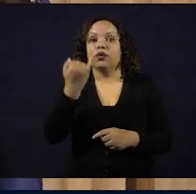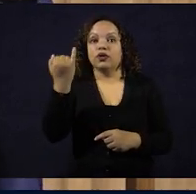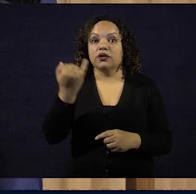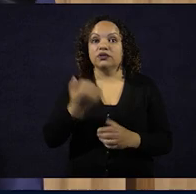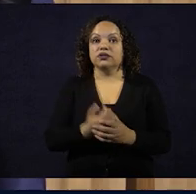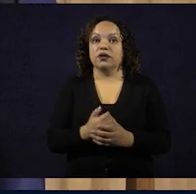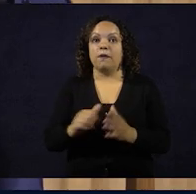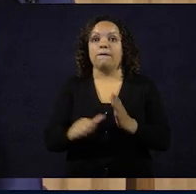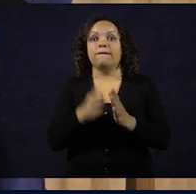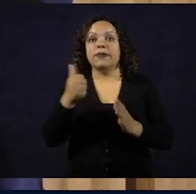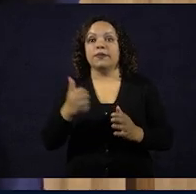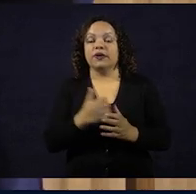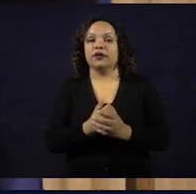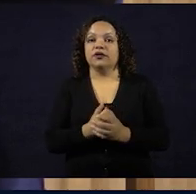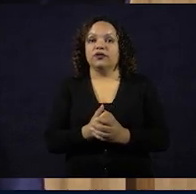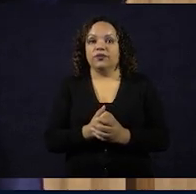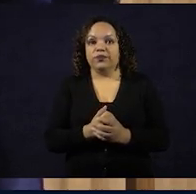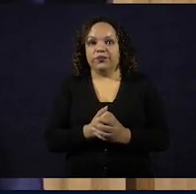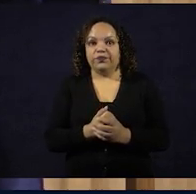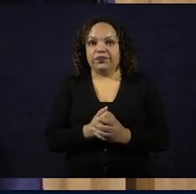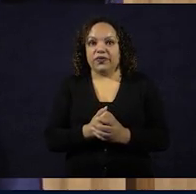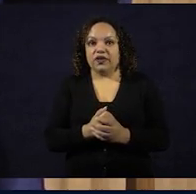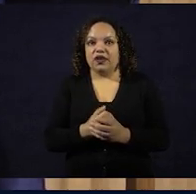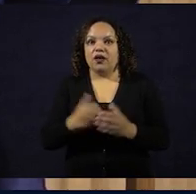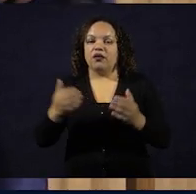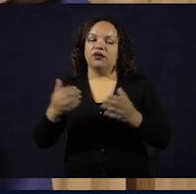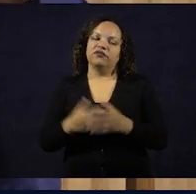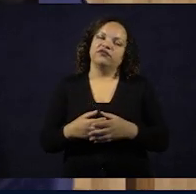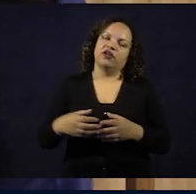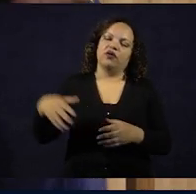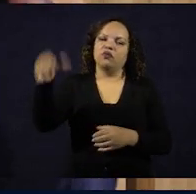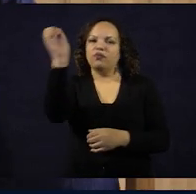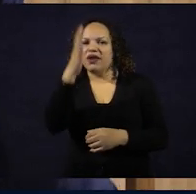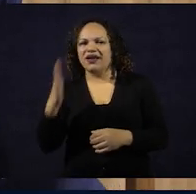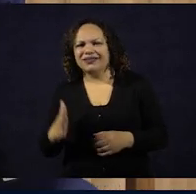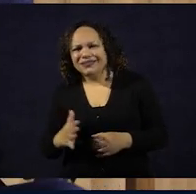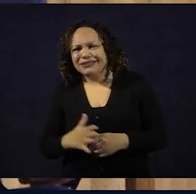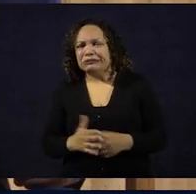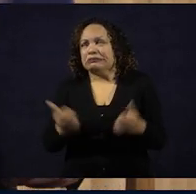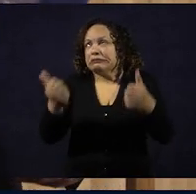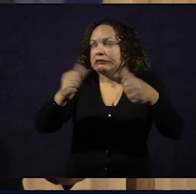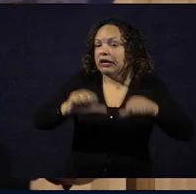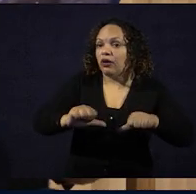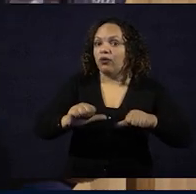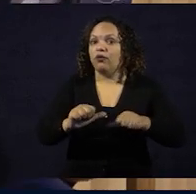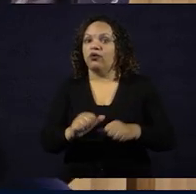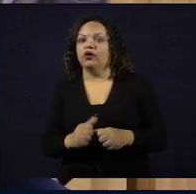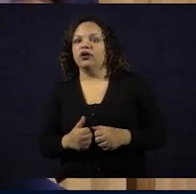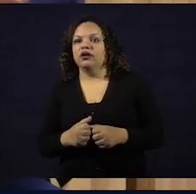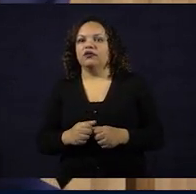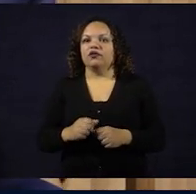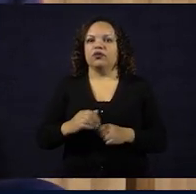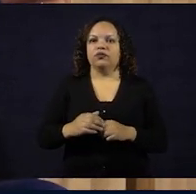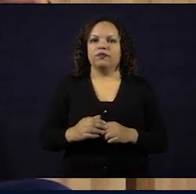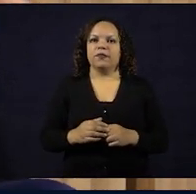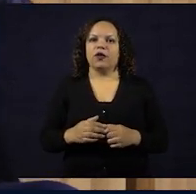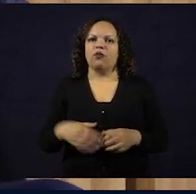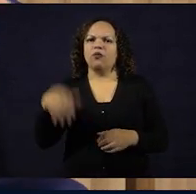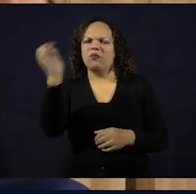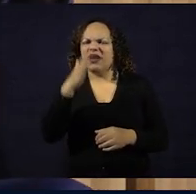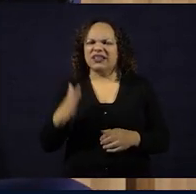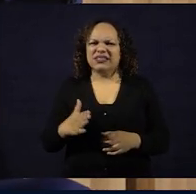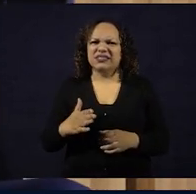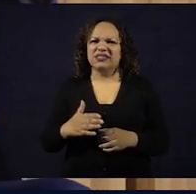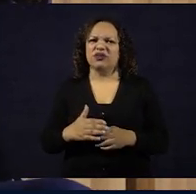primeira coisa é muito se fala por o Brasil a situação tá muito ruim as coisas estão piores como o Brasil